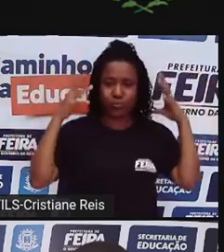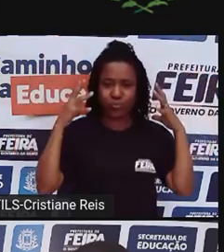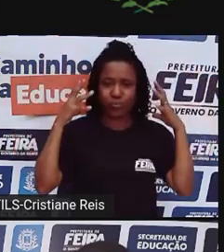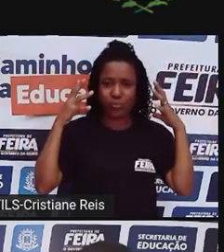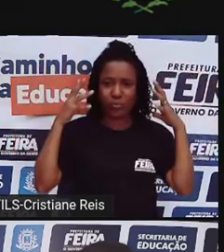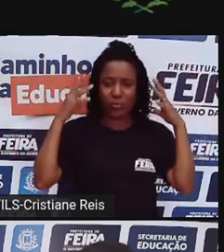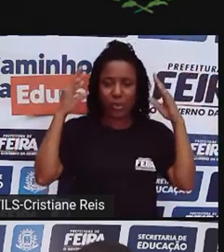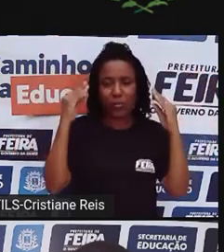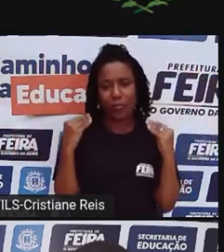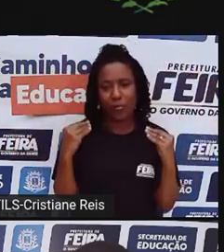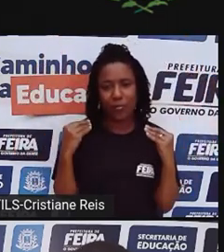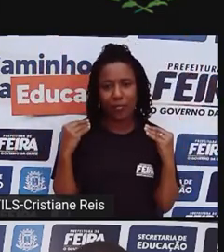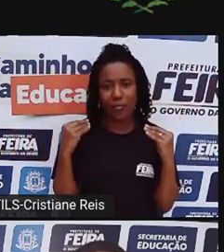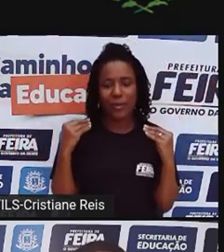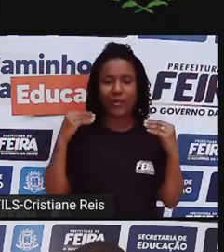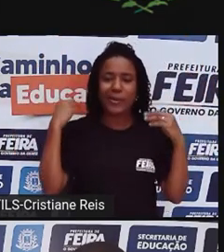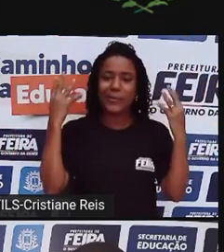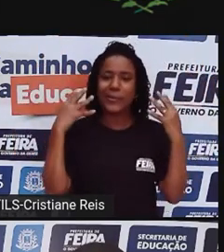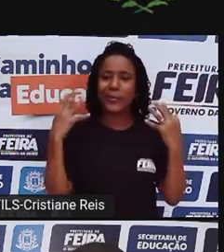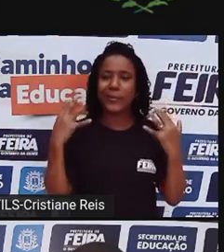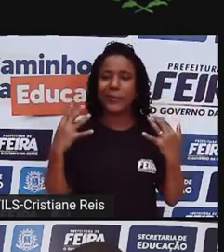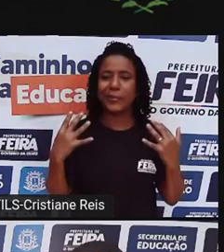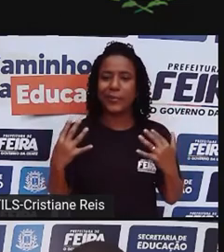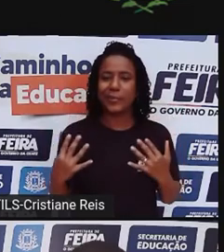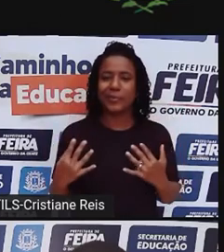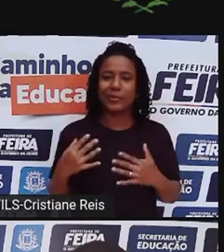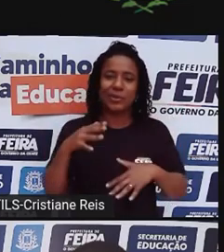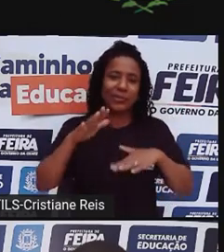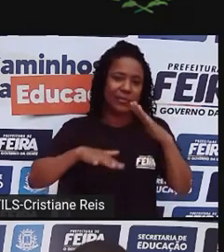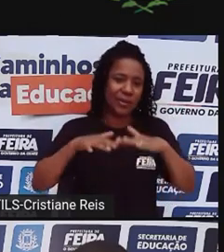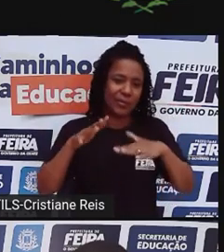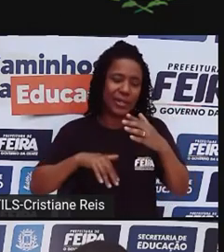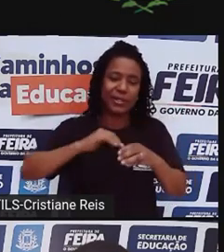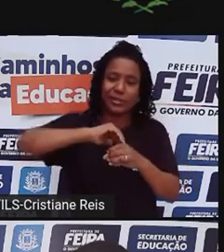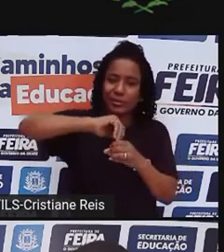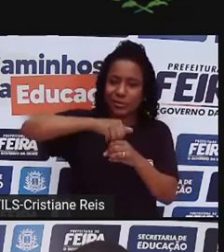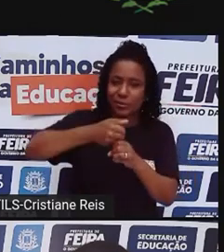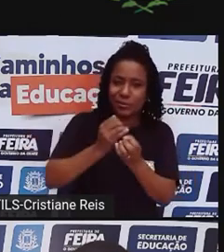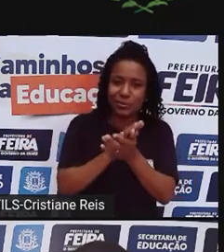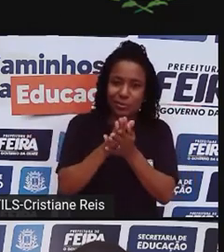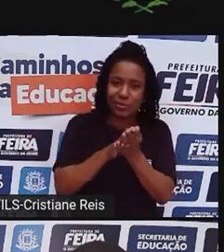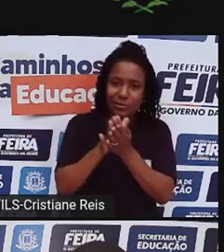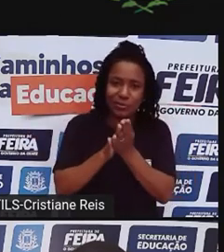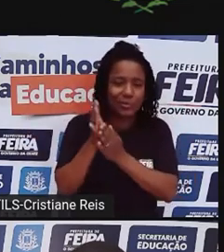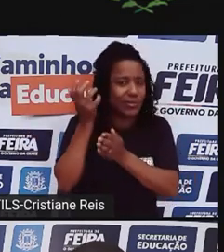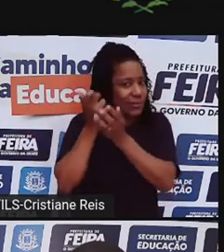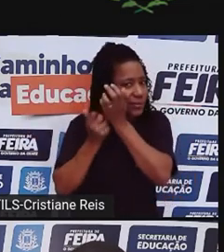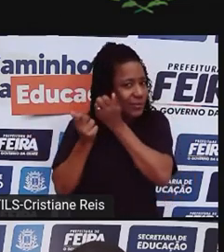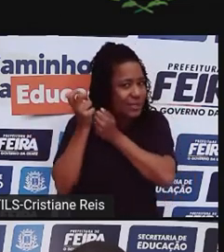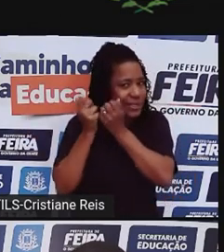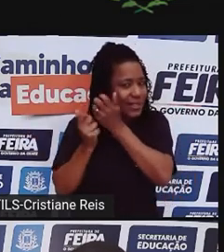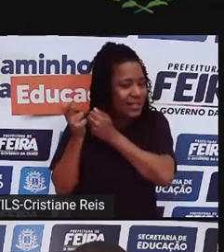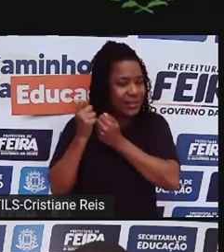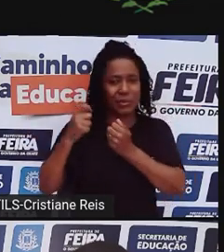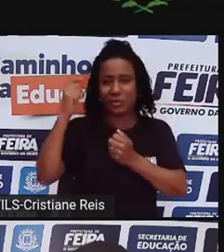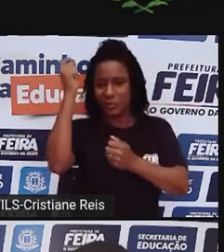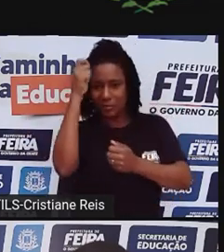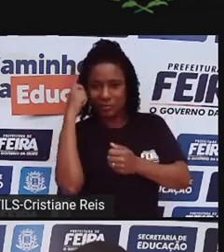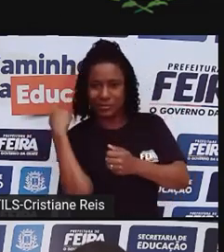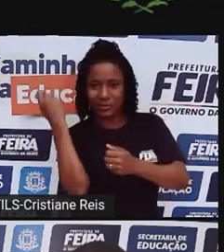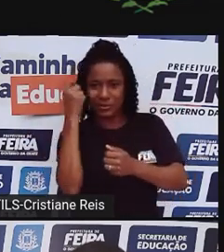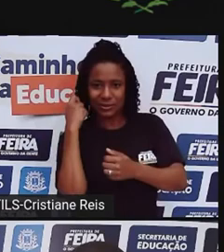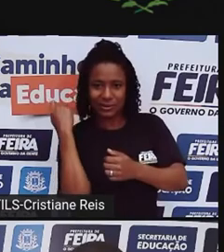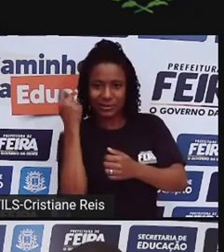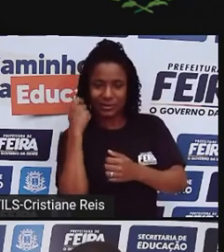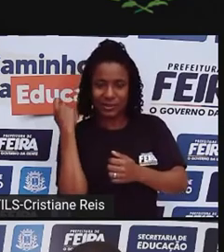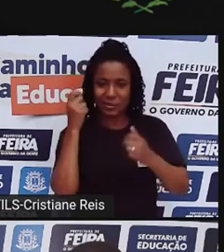está mais definido. Então depende do creme, do jeito que eu penteio o meu cabelo. Então, como